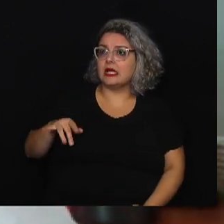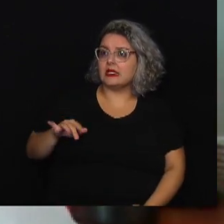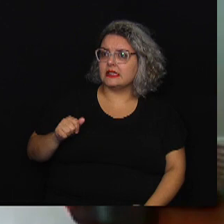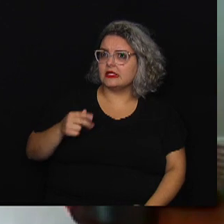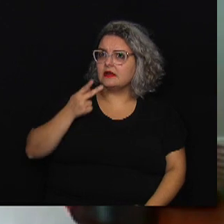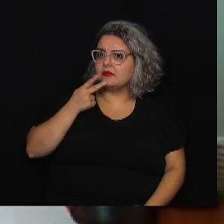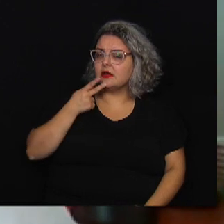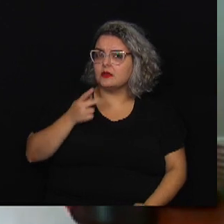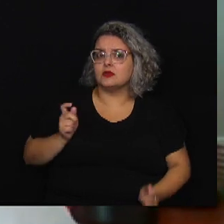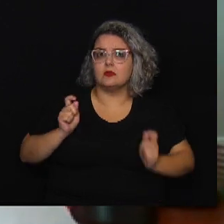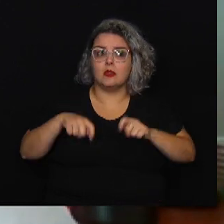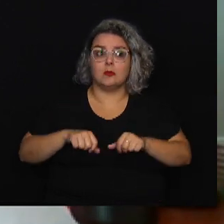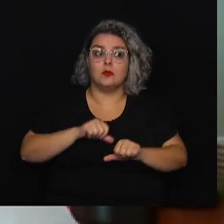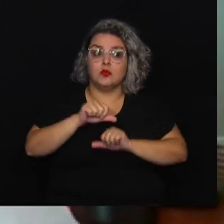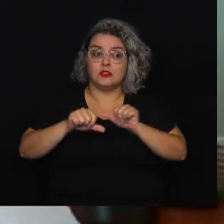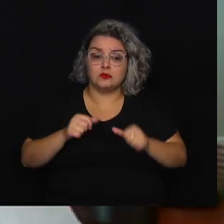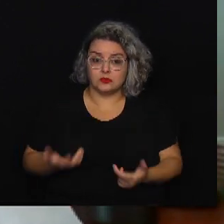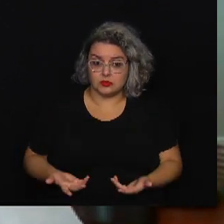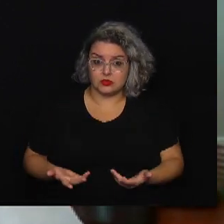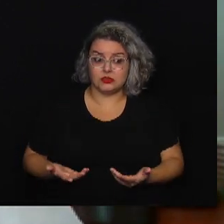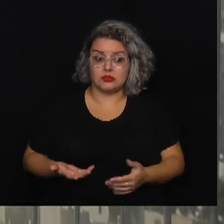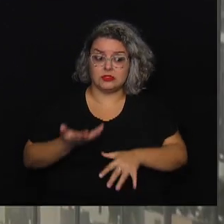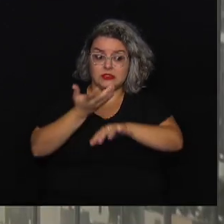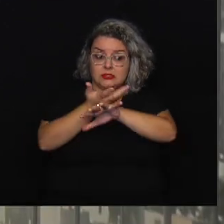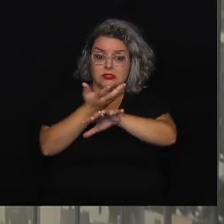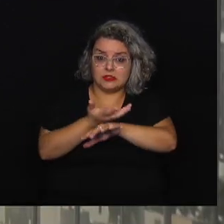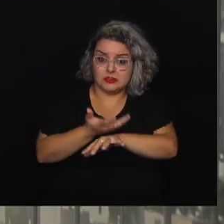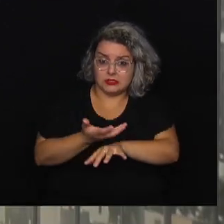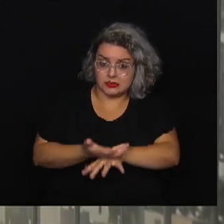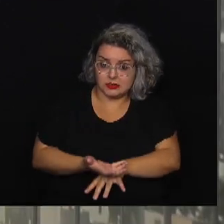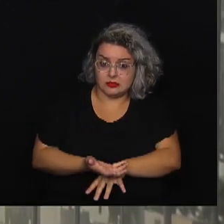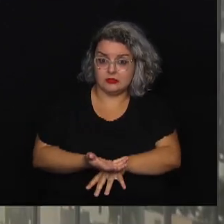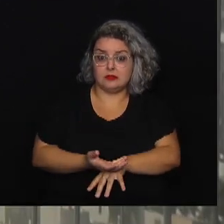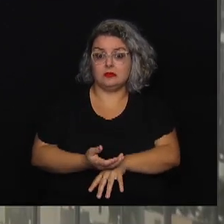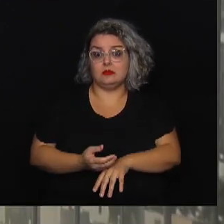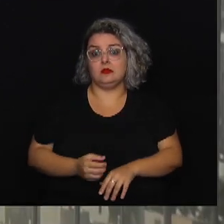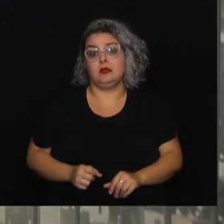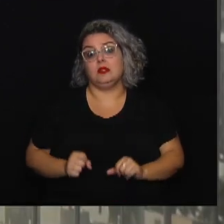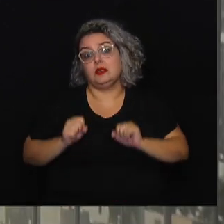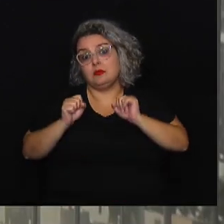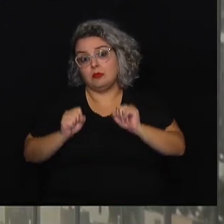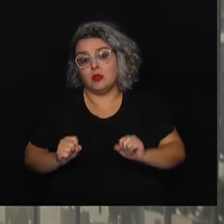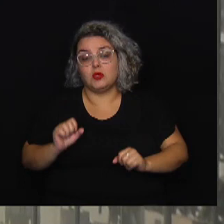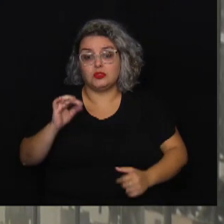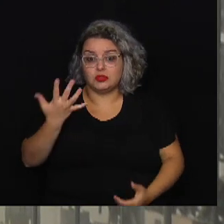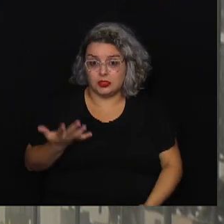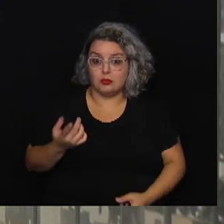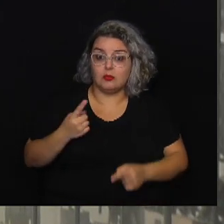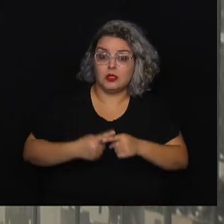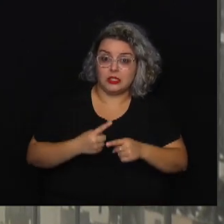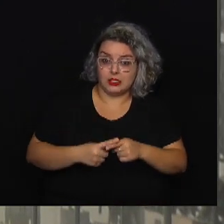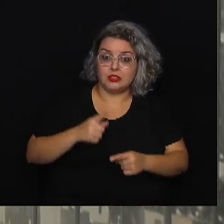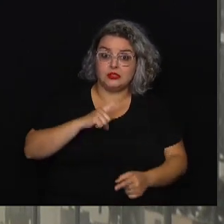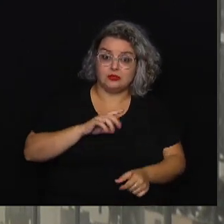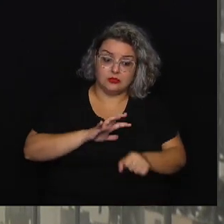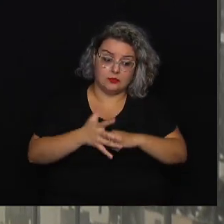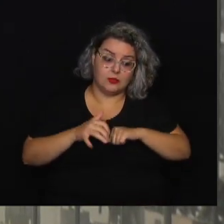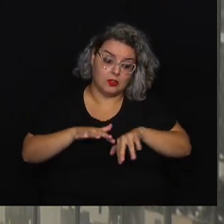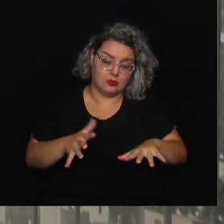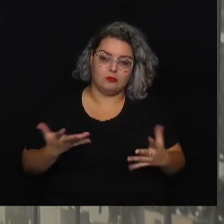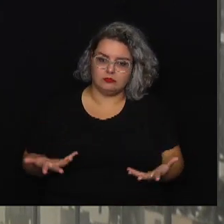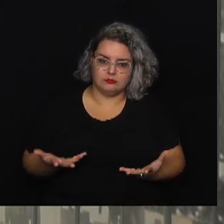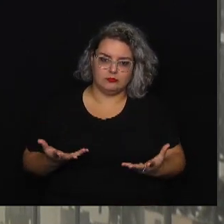uma possível mudança na grade curricular, algo que deva acontecer, porque nós tivemos uma pandemia, um fato que